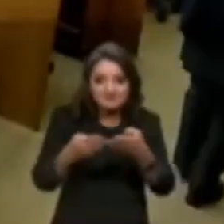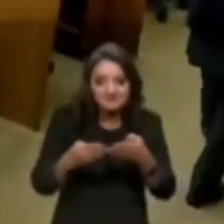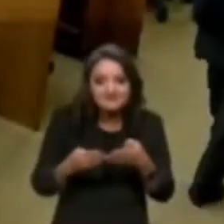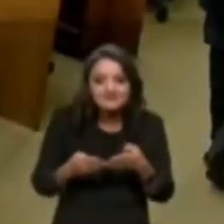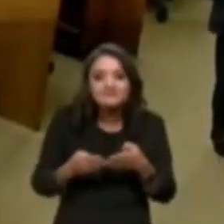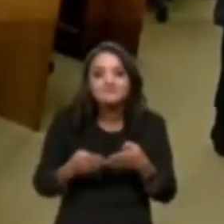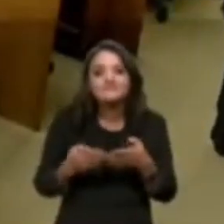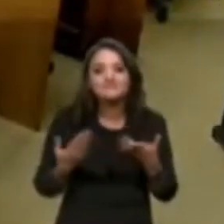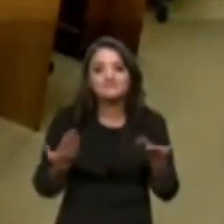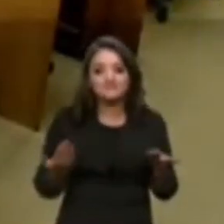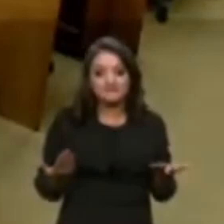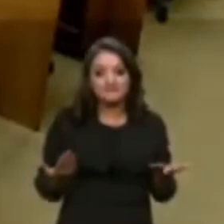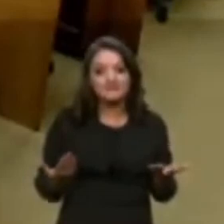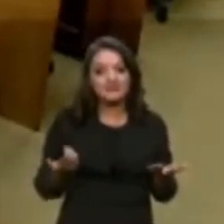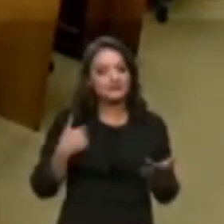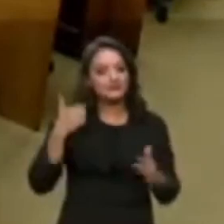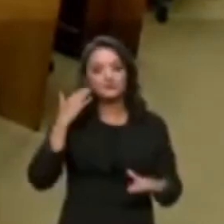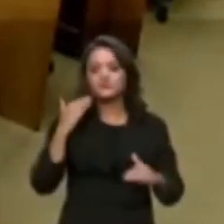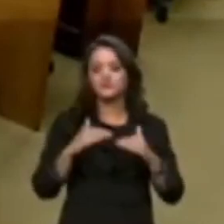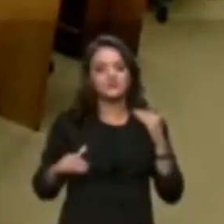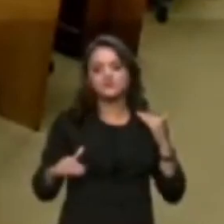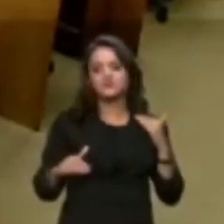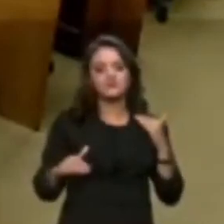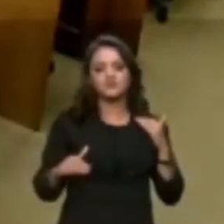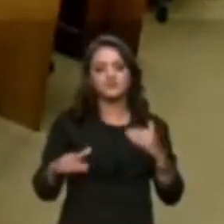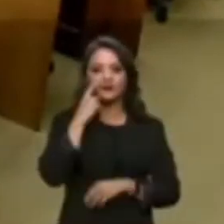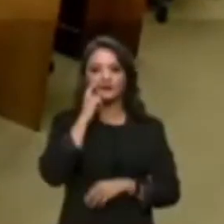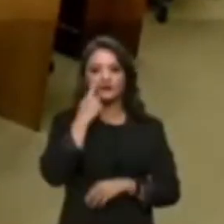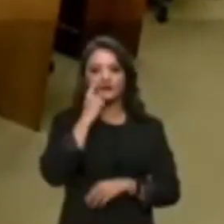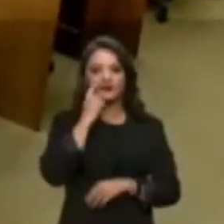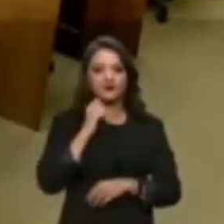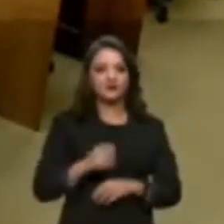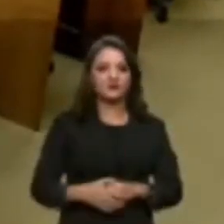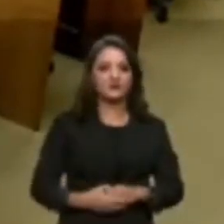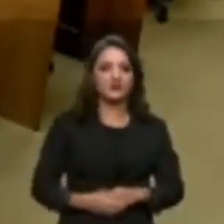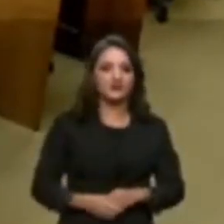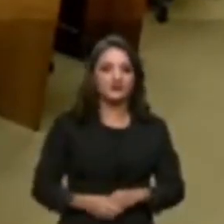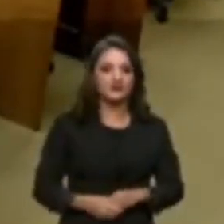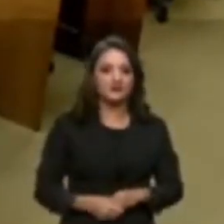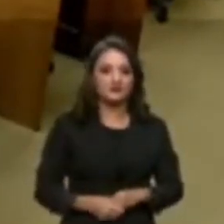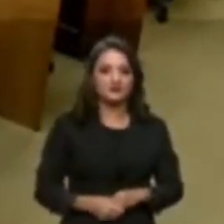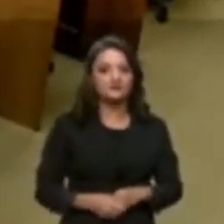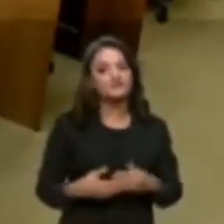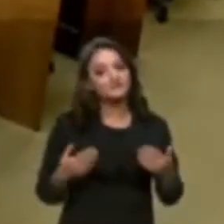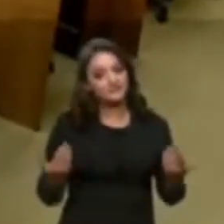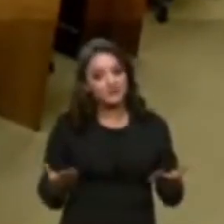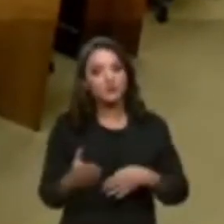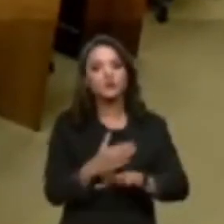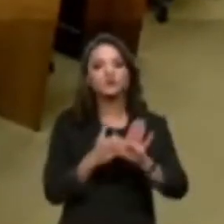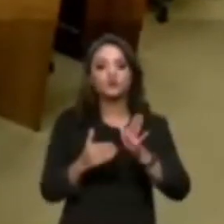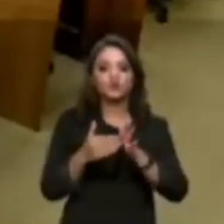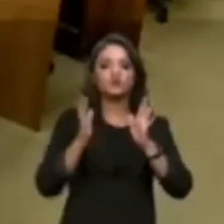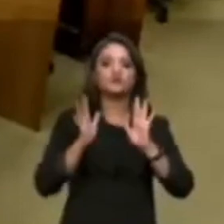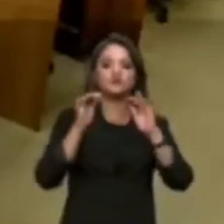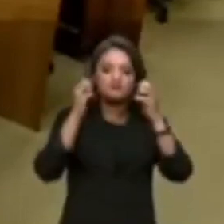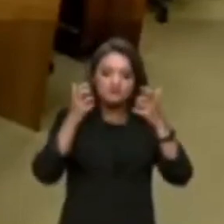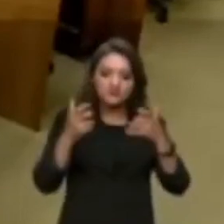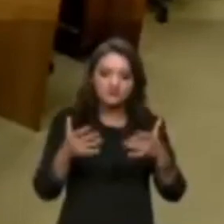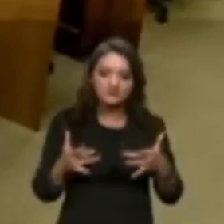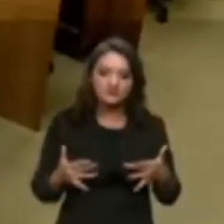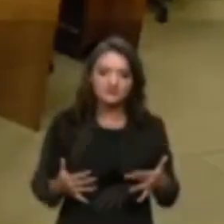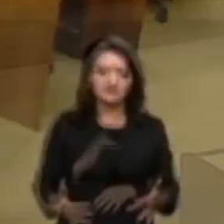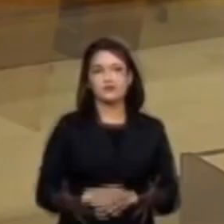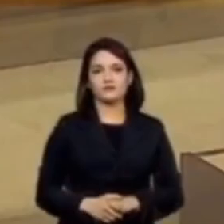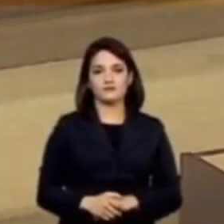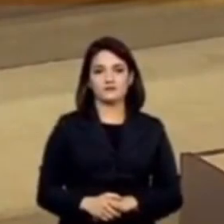preceito fundamental, a DPF 635, que tramita no Supremo desde 2020, e é conhecida como a DPF das